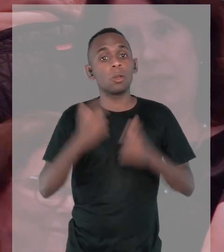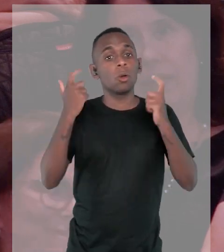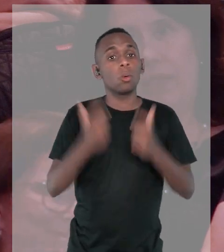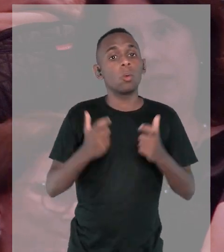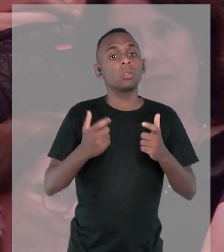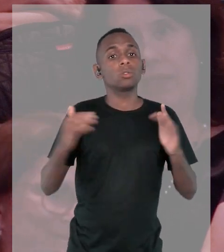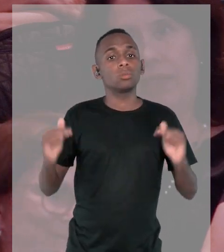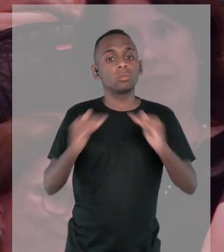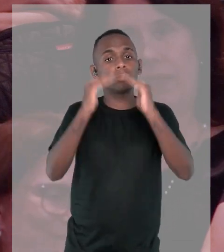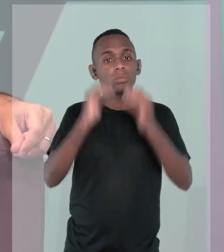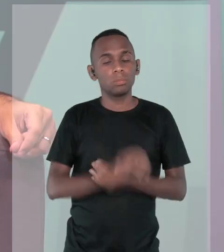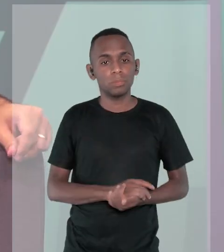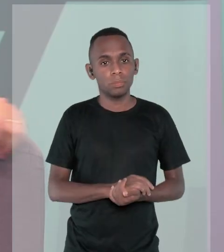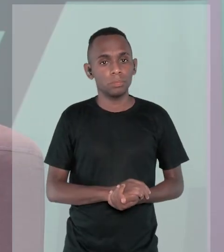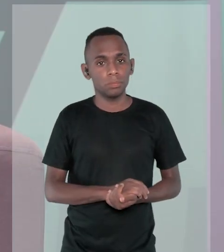está a harmonia desse drink?